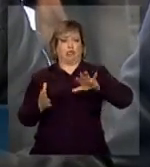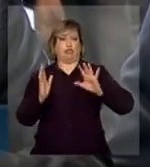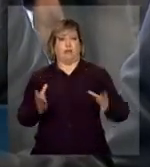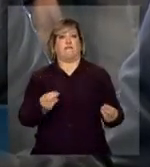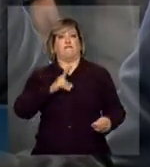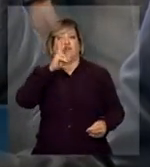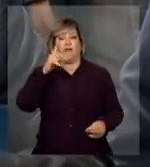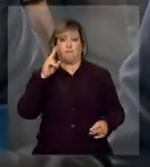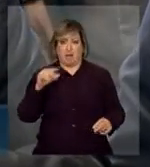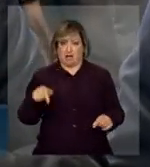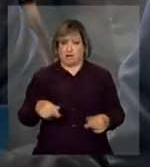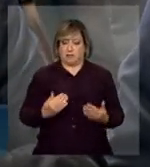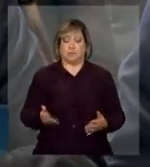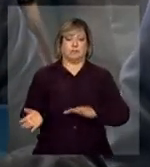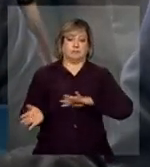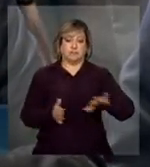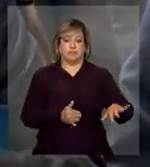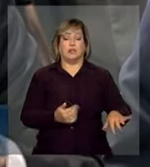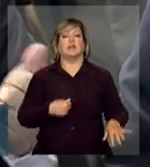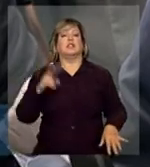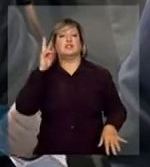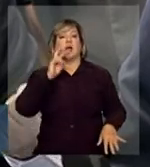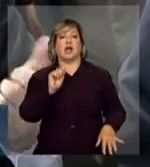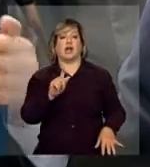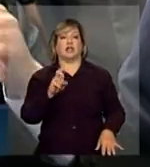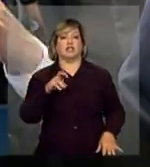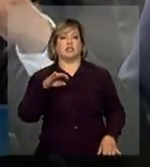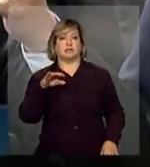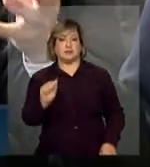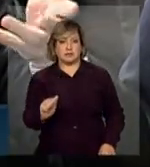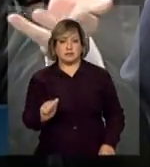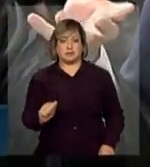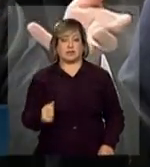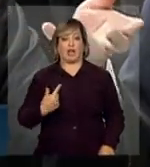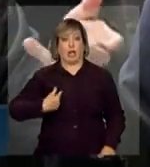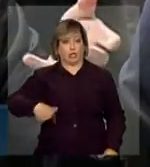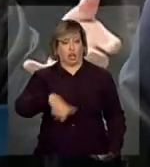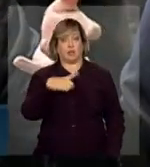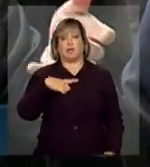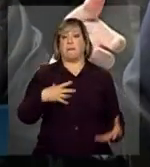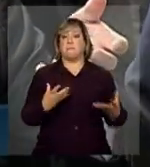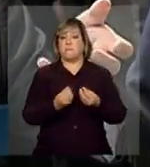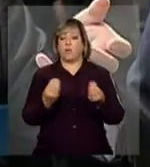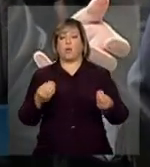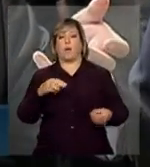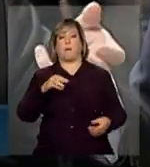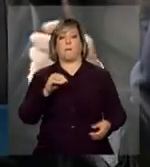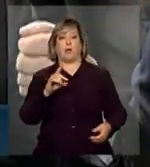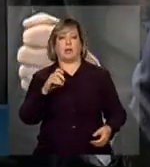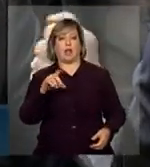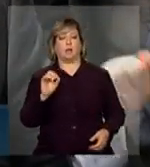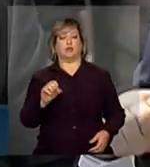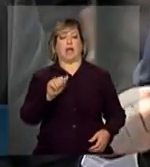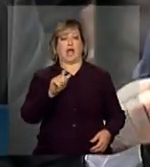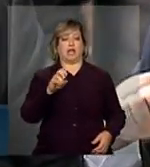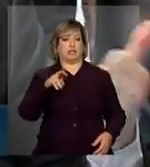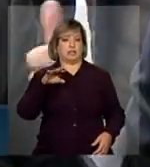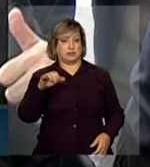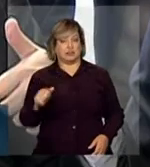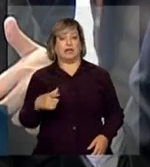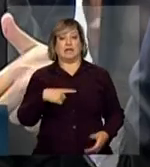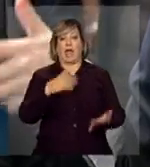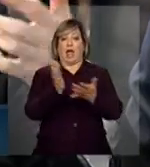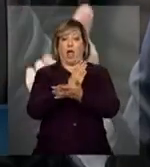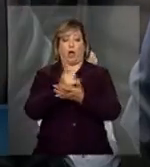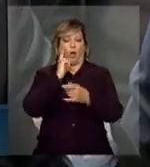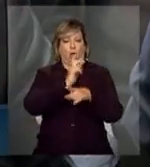explicação maior também sobre a agência, no sentido de que a gente tem muitos modelos de agência hoje, mas tem agências que controlam preço,